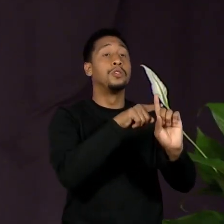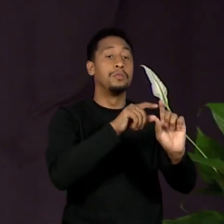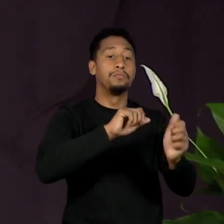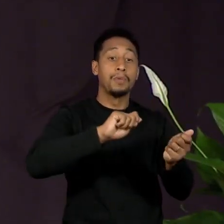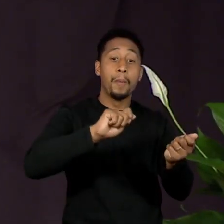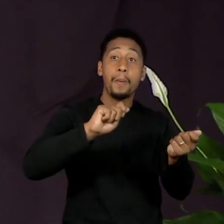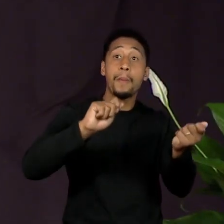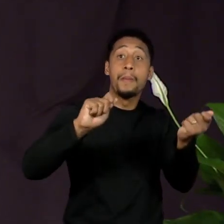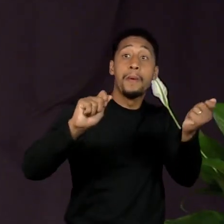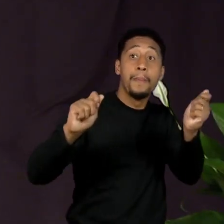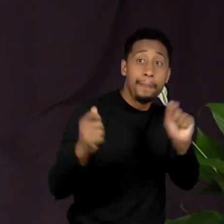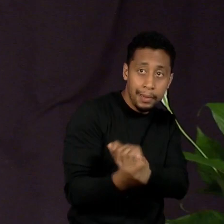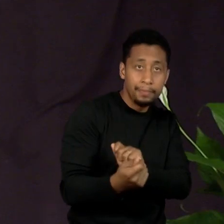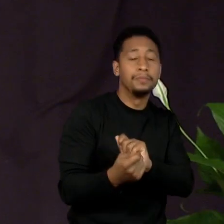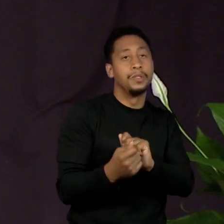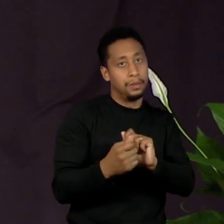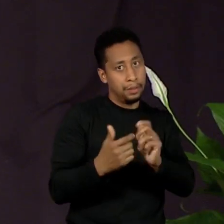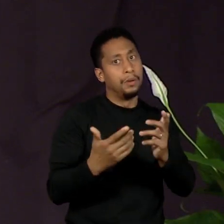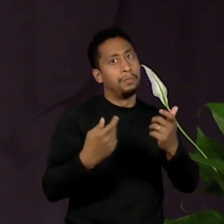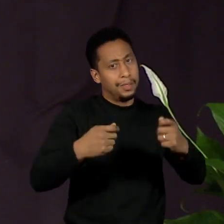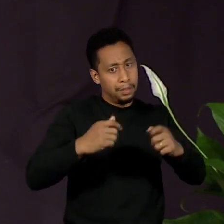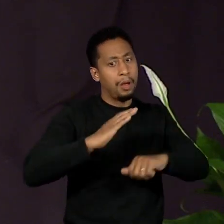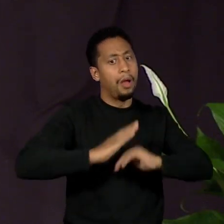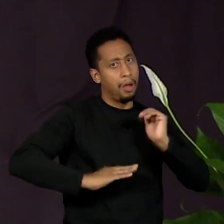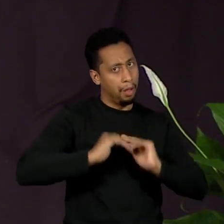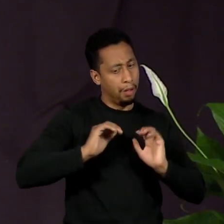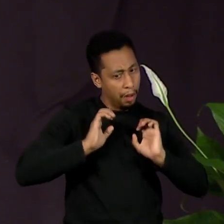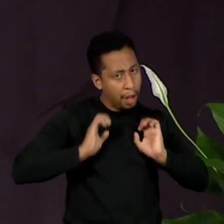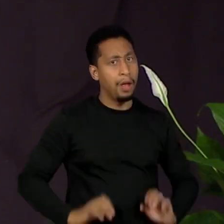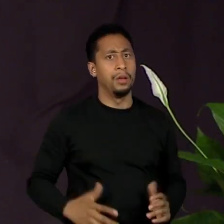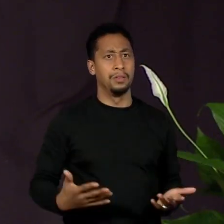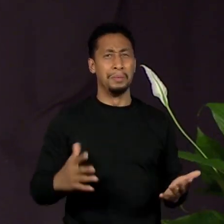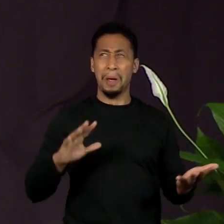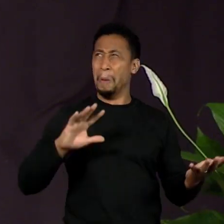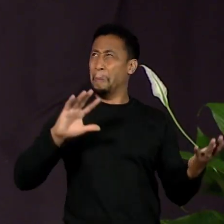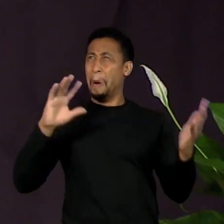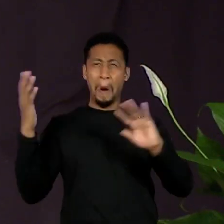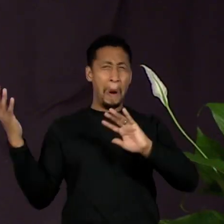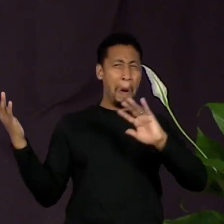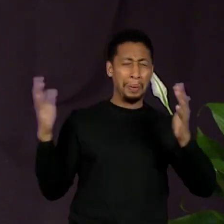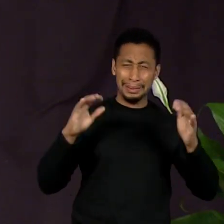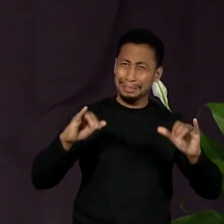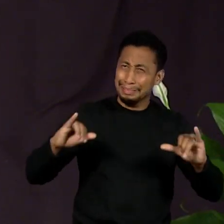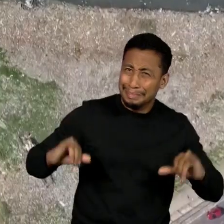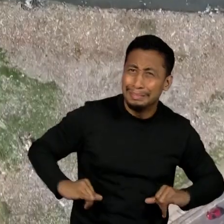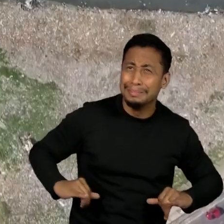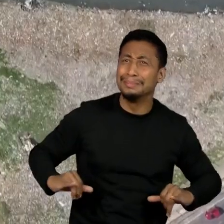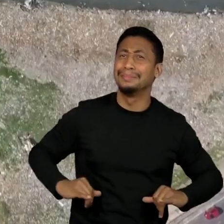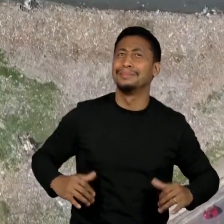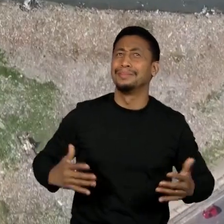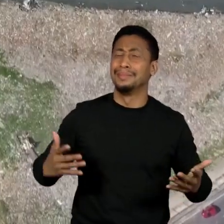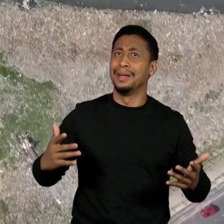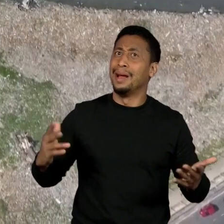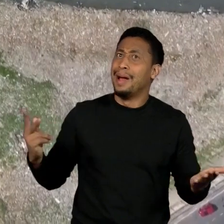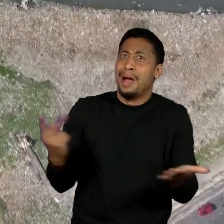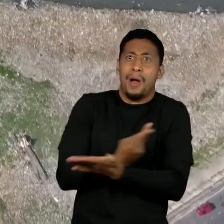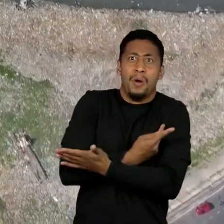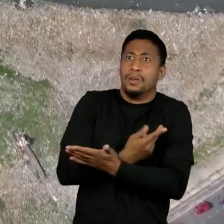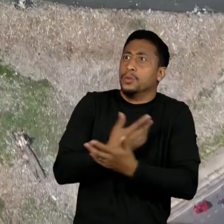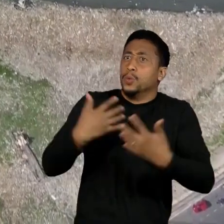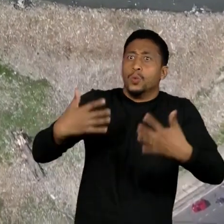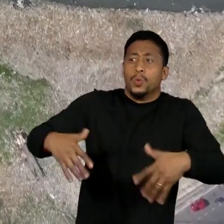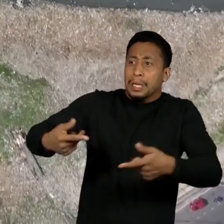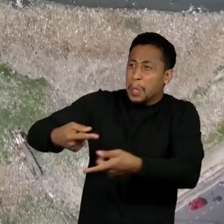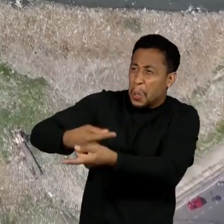Nós já vivemos sobre os efeitos da mudança do clima, com eventos extremos e situações terríveis,